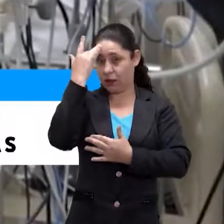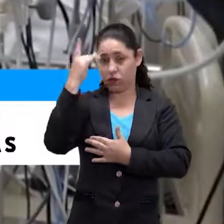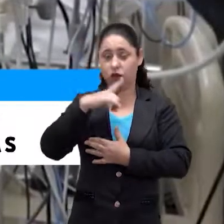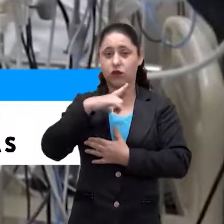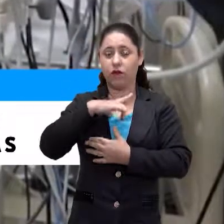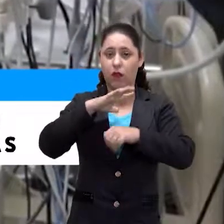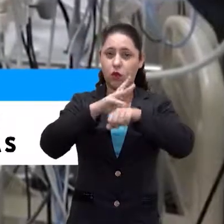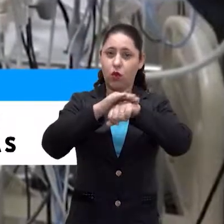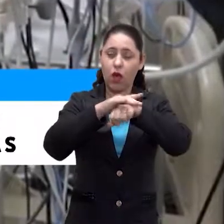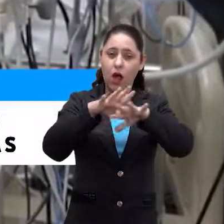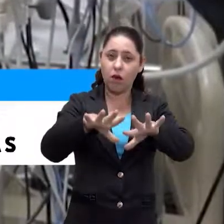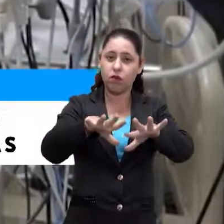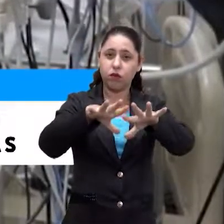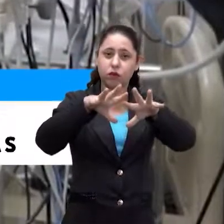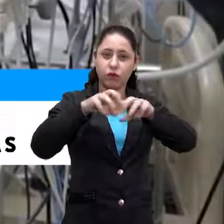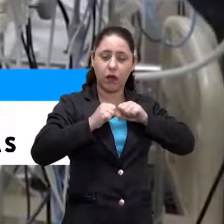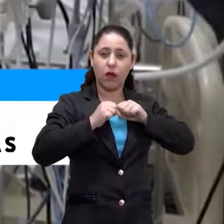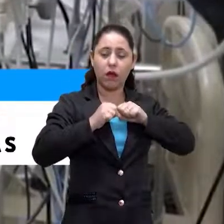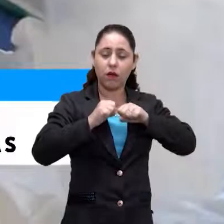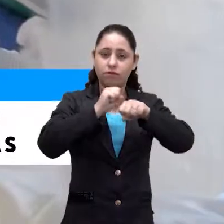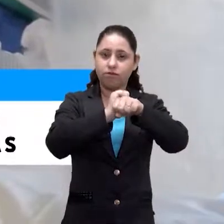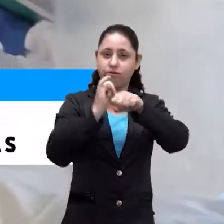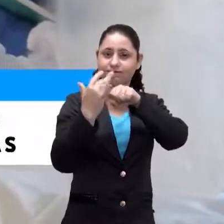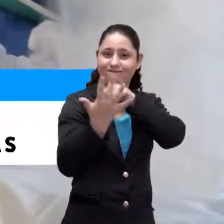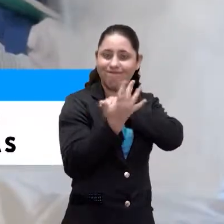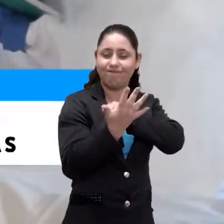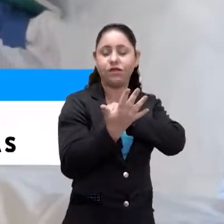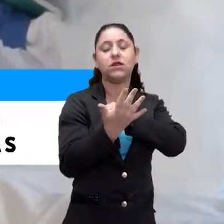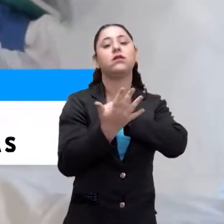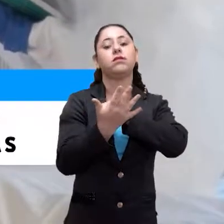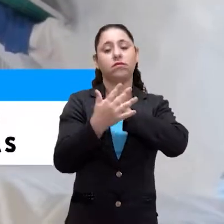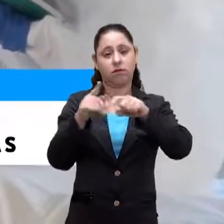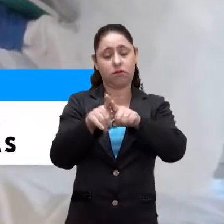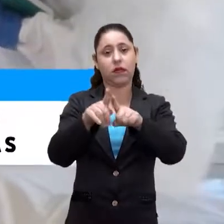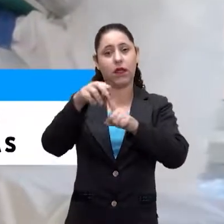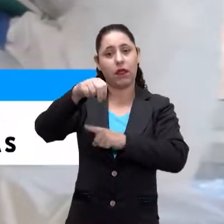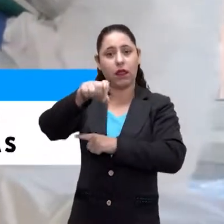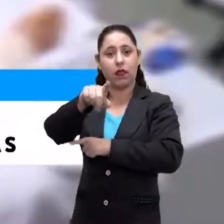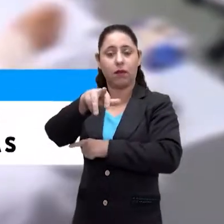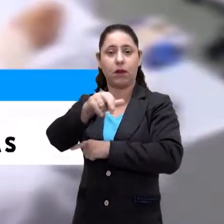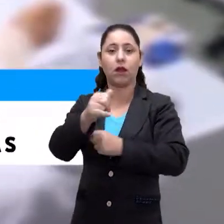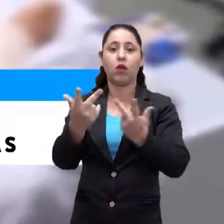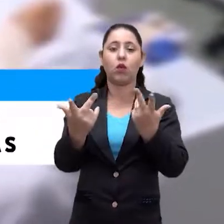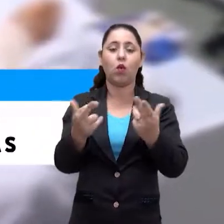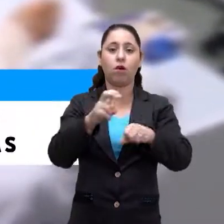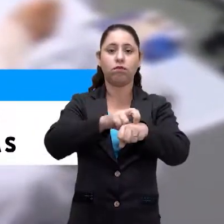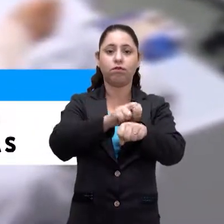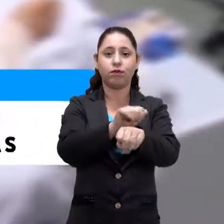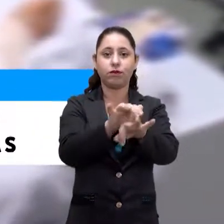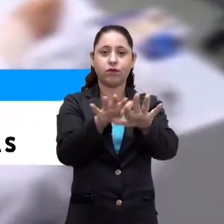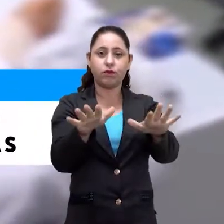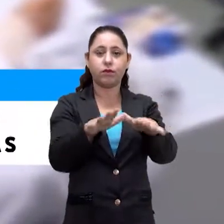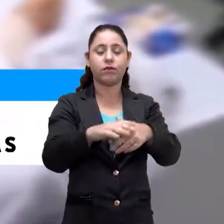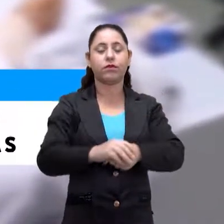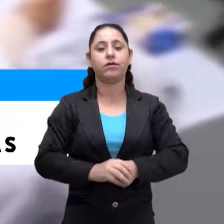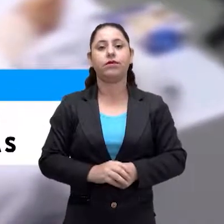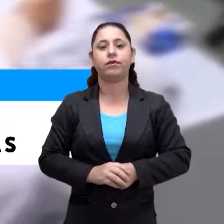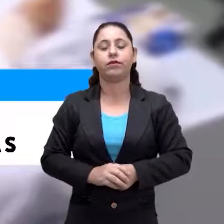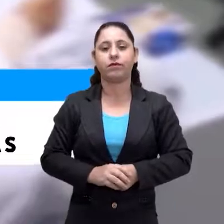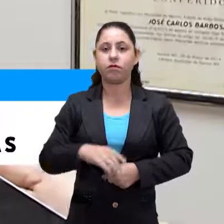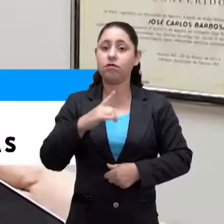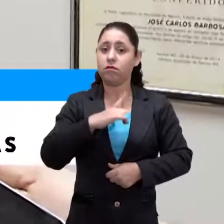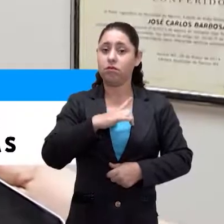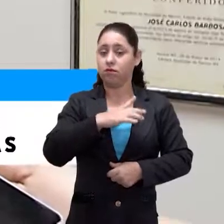o paciente estiver com doenças infecto-contagiosas durante endemias, epidemias e pandemias, como é o caso da